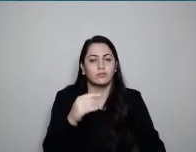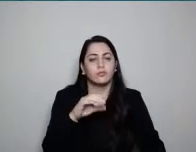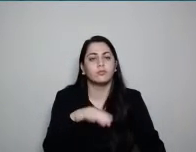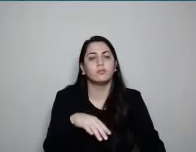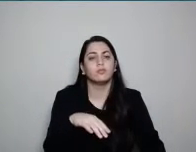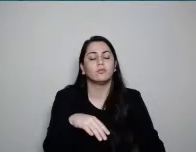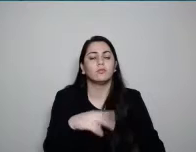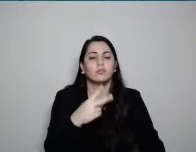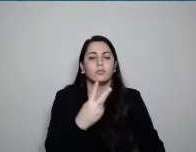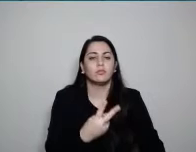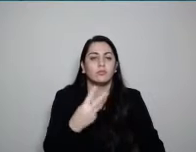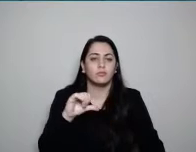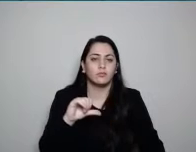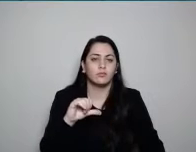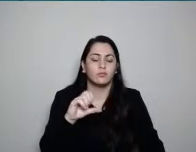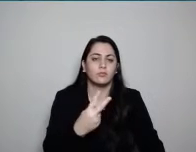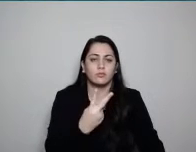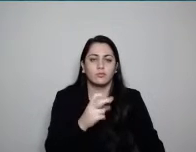Nazário Oliveira, está presente?